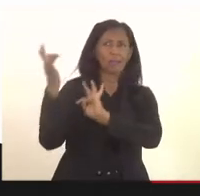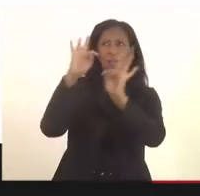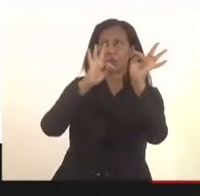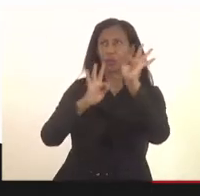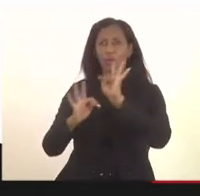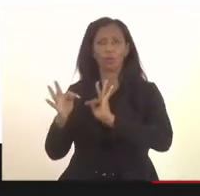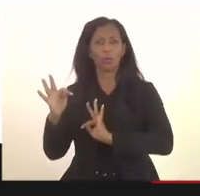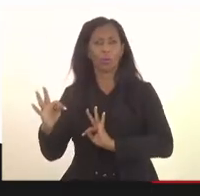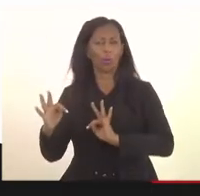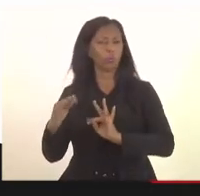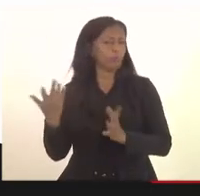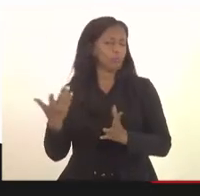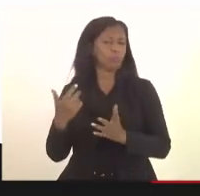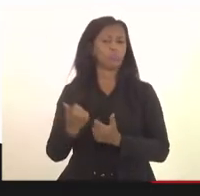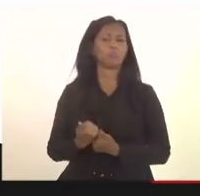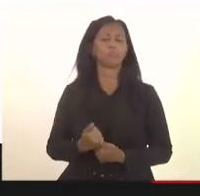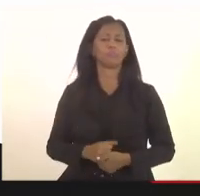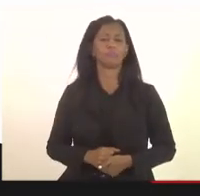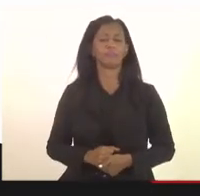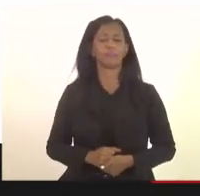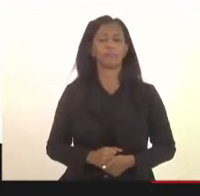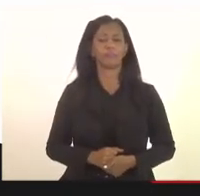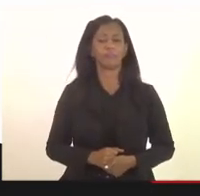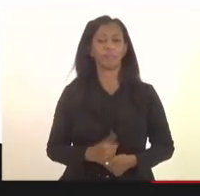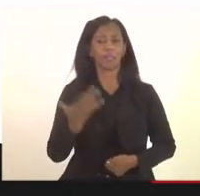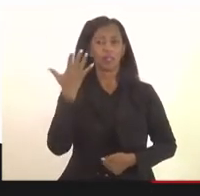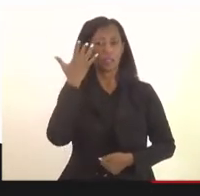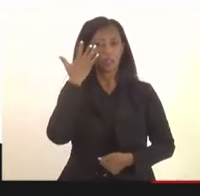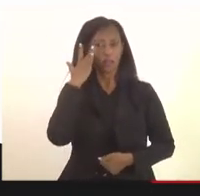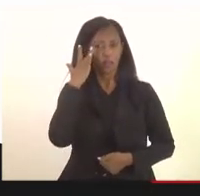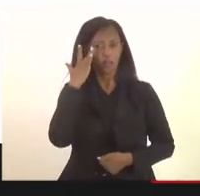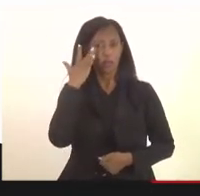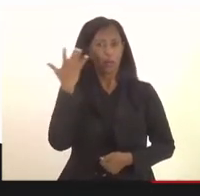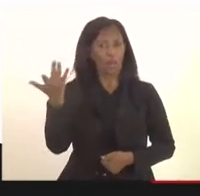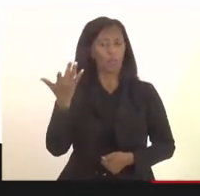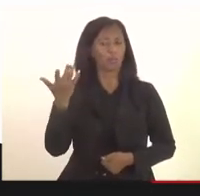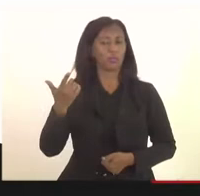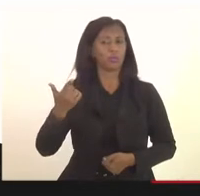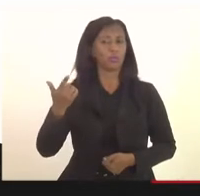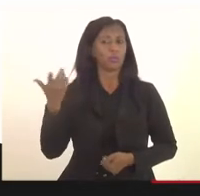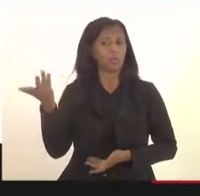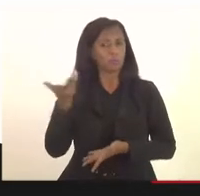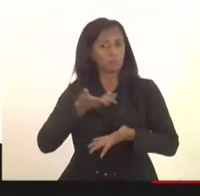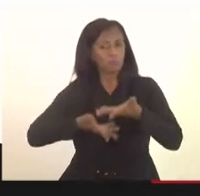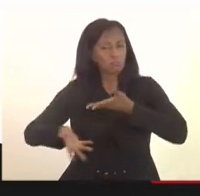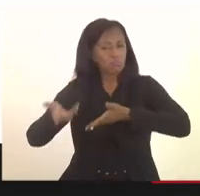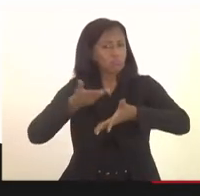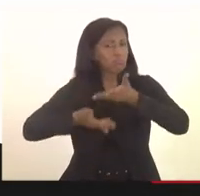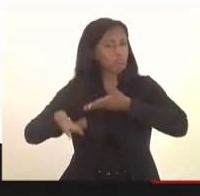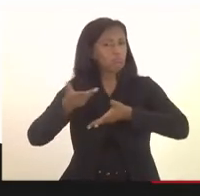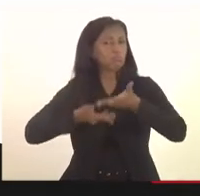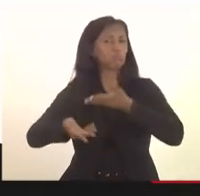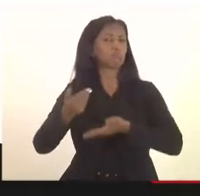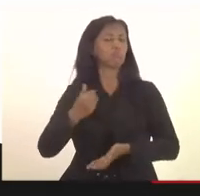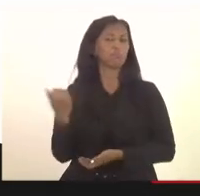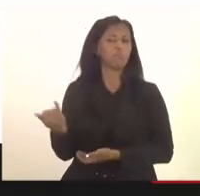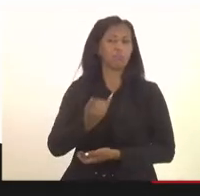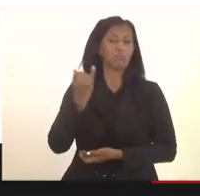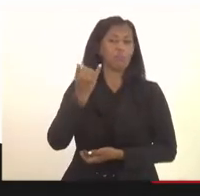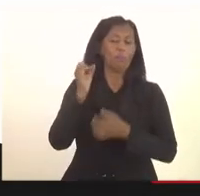seja. Então, acho que essa experiência vai ser muito positiva para a gente poder